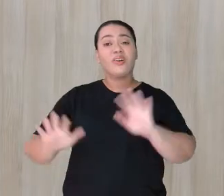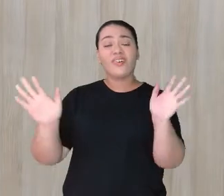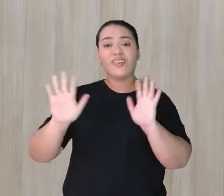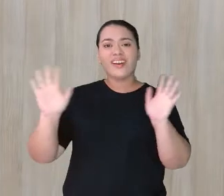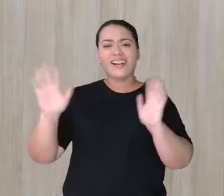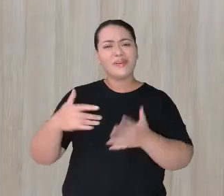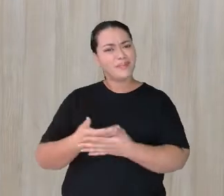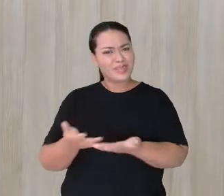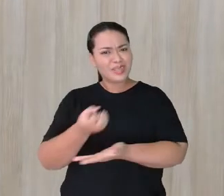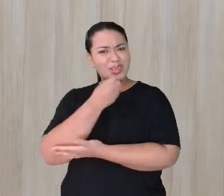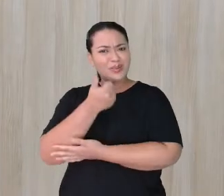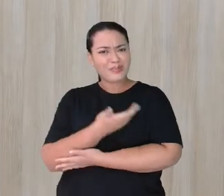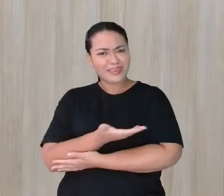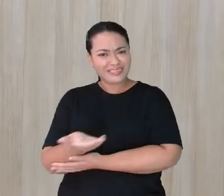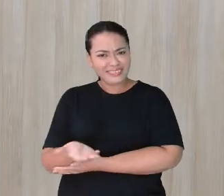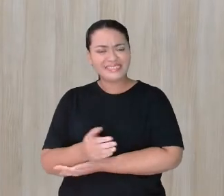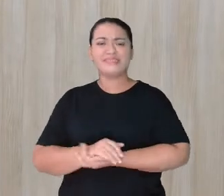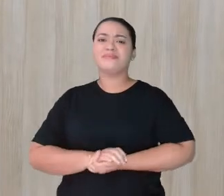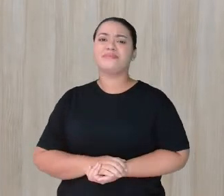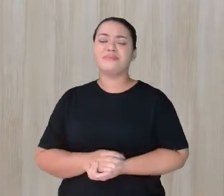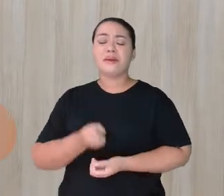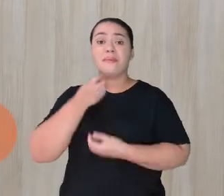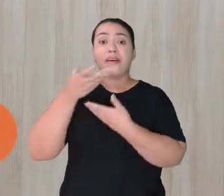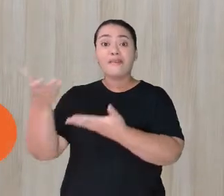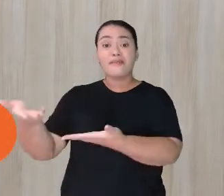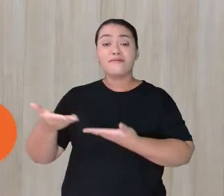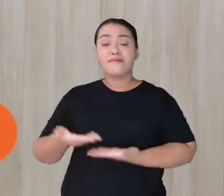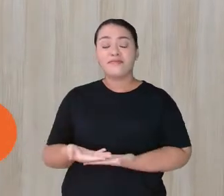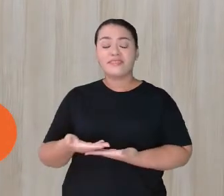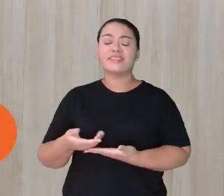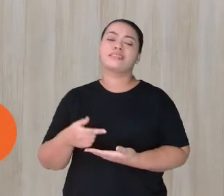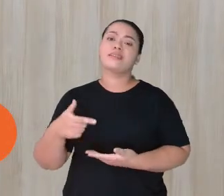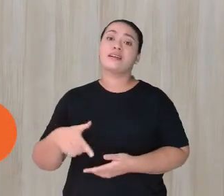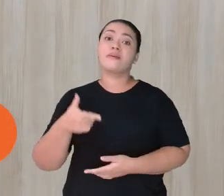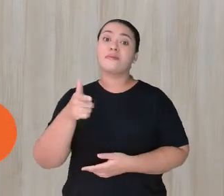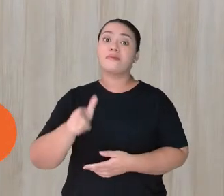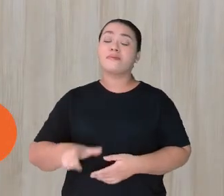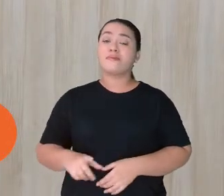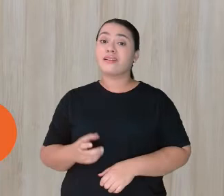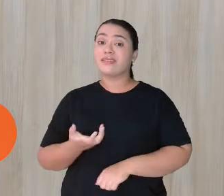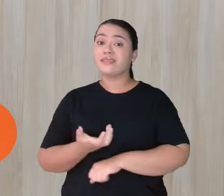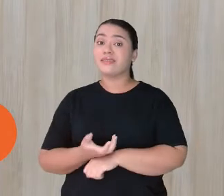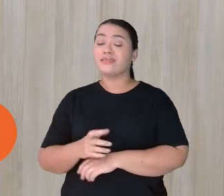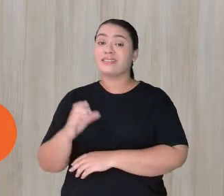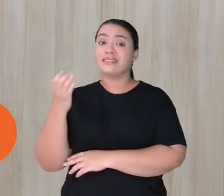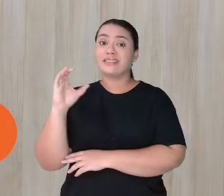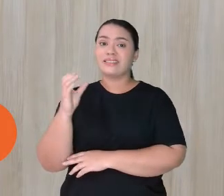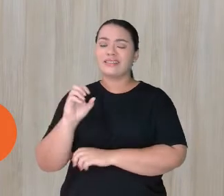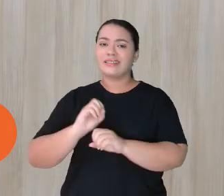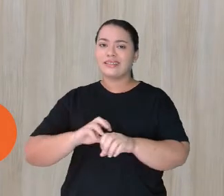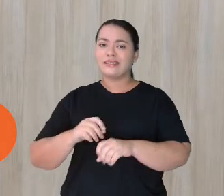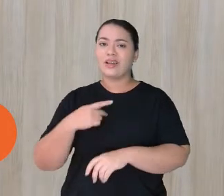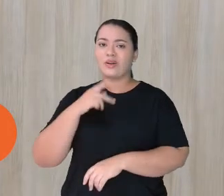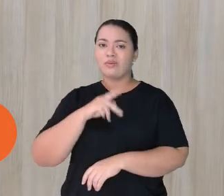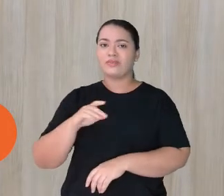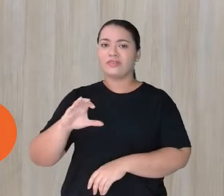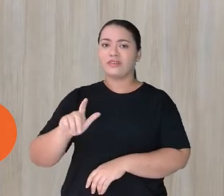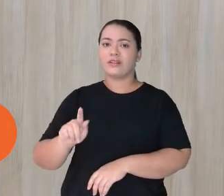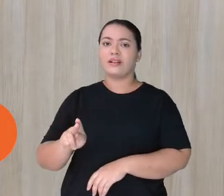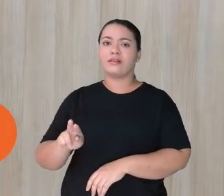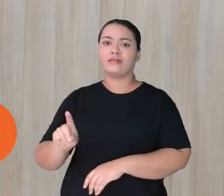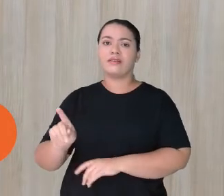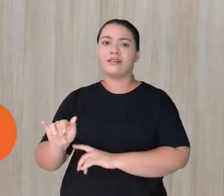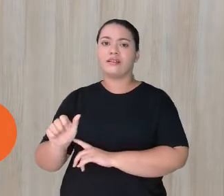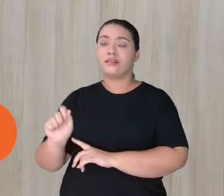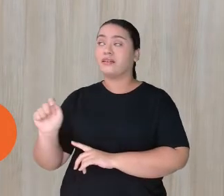Olá, pessoal, tudo bem com vocês? Bem-vindos e bem-vindas para mais uma aula de ciências, não é? Sou a professora Cláudia Andrade